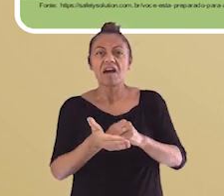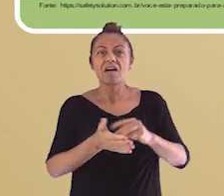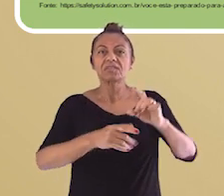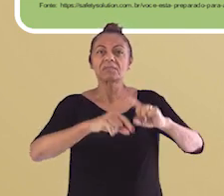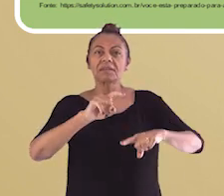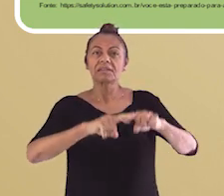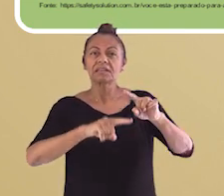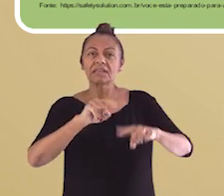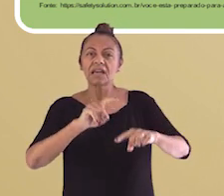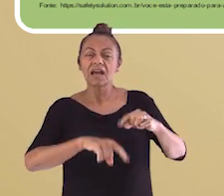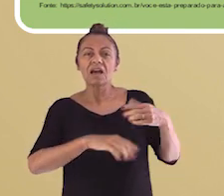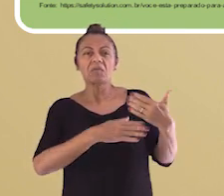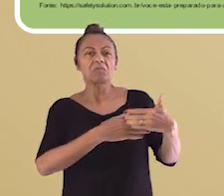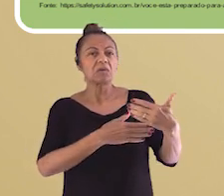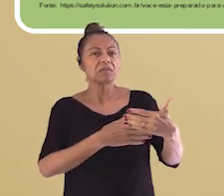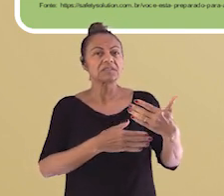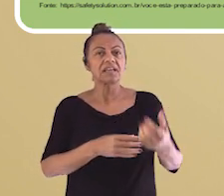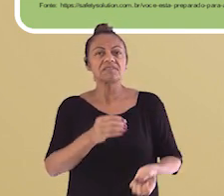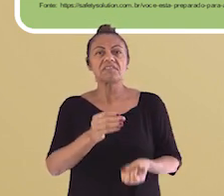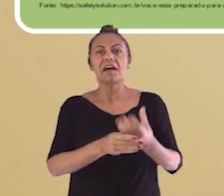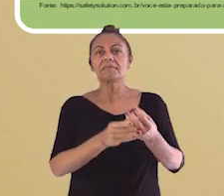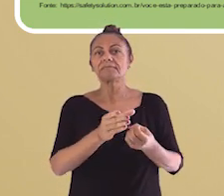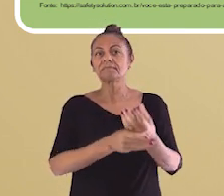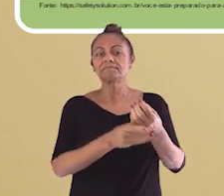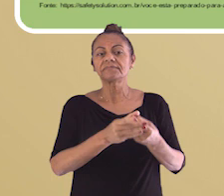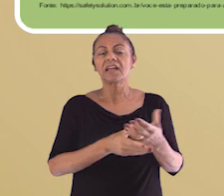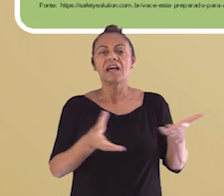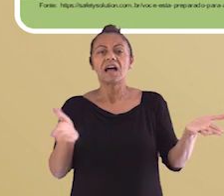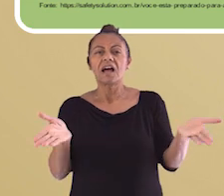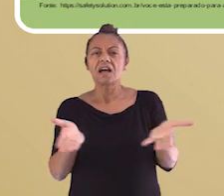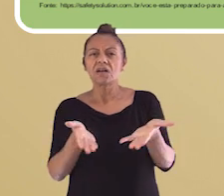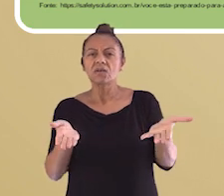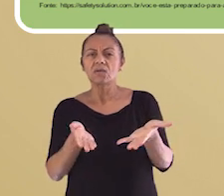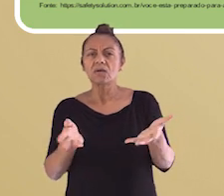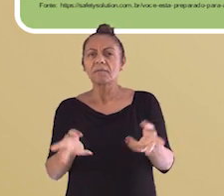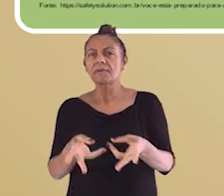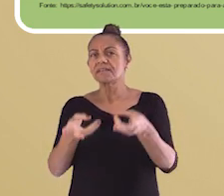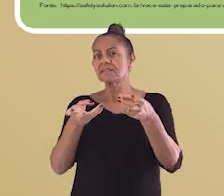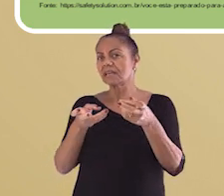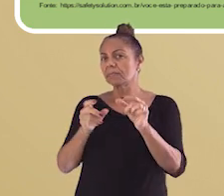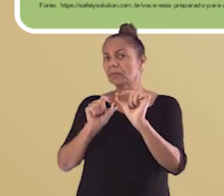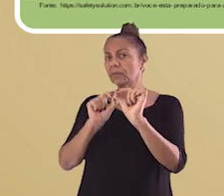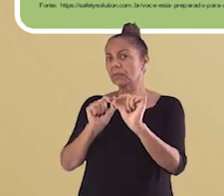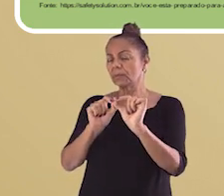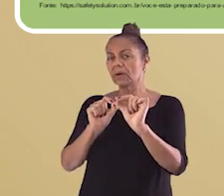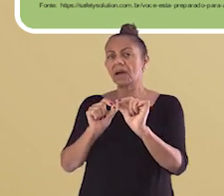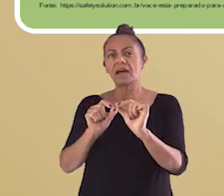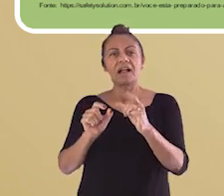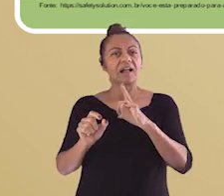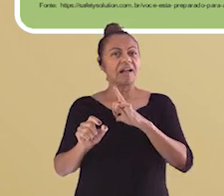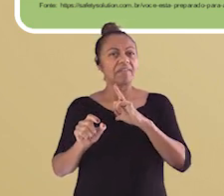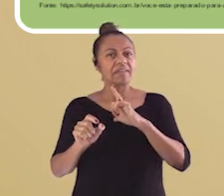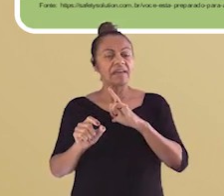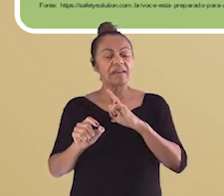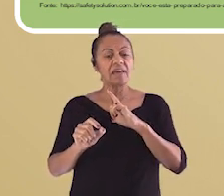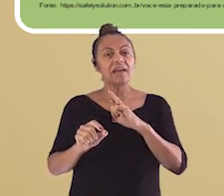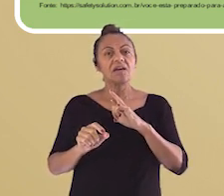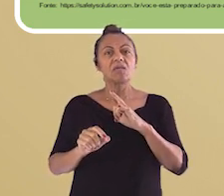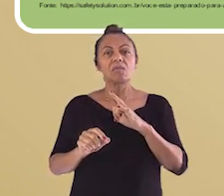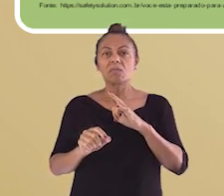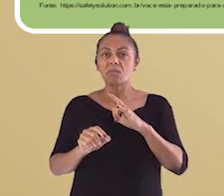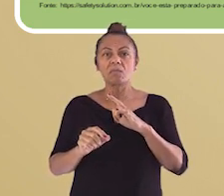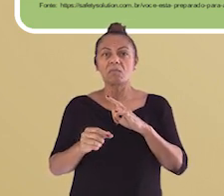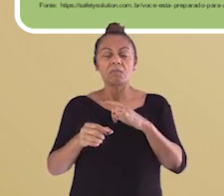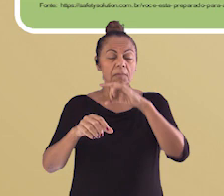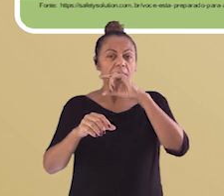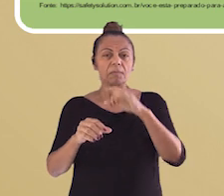algum material em um processo de fabricação, agora é percebido por uma máquina que identifica o que está errado